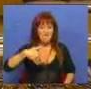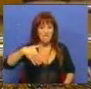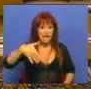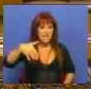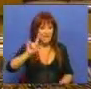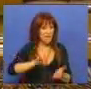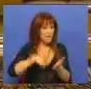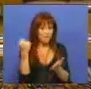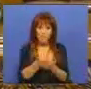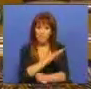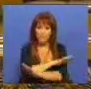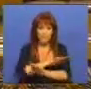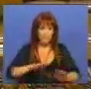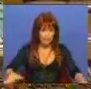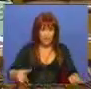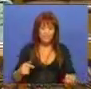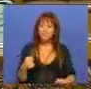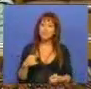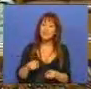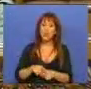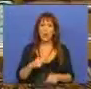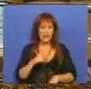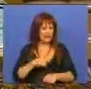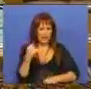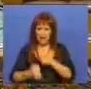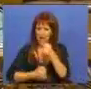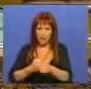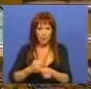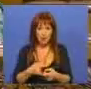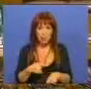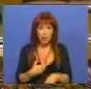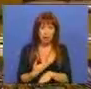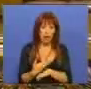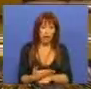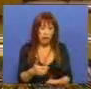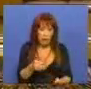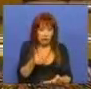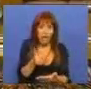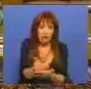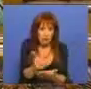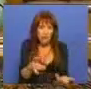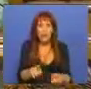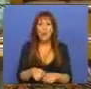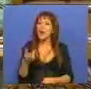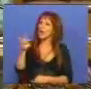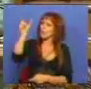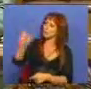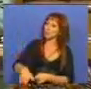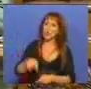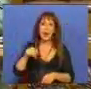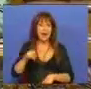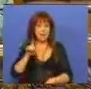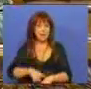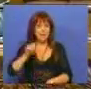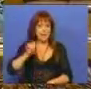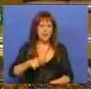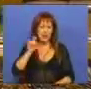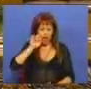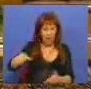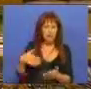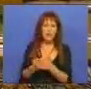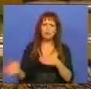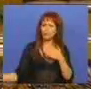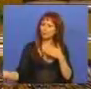do fim. Correndo contra o tempo e antes que seja tarde, para Rui Rio este é o tempo de garantir